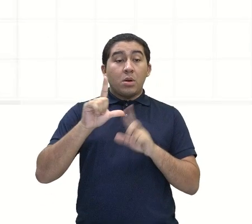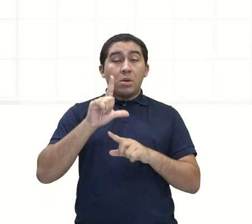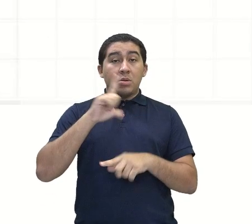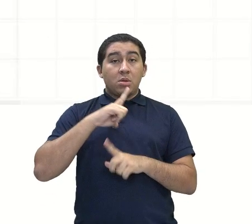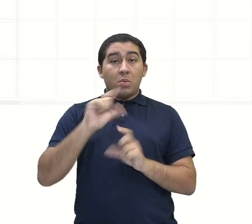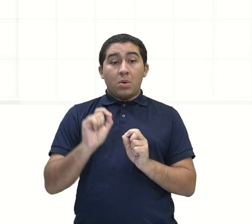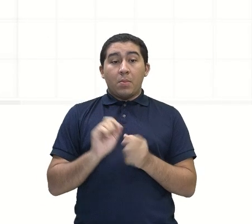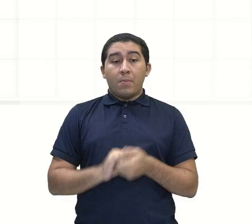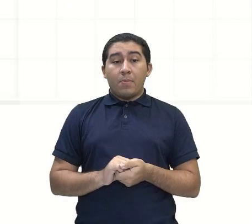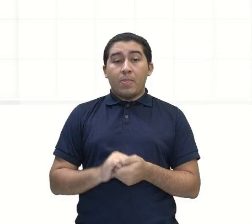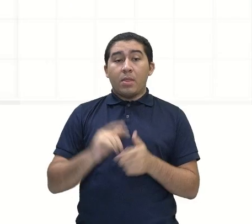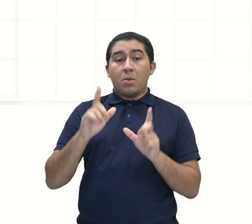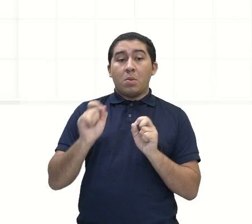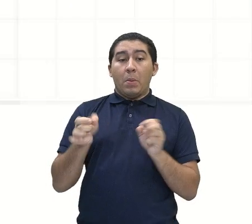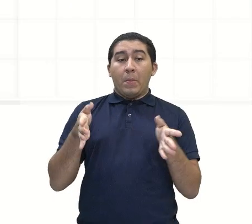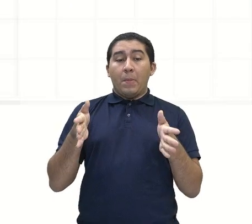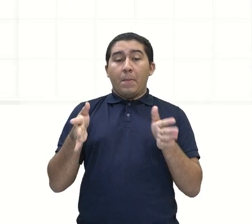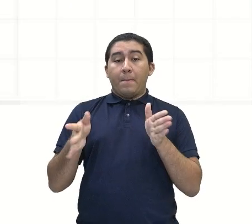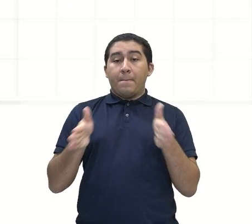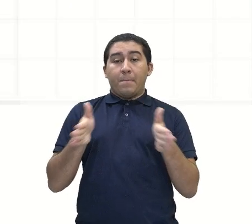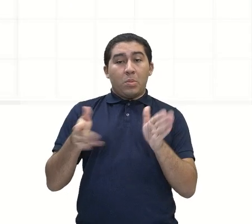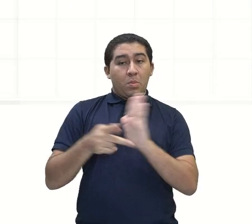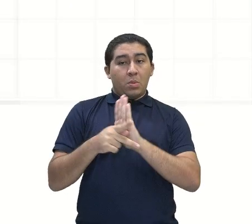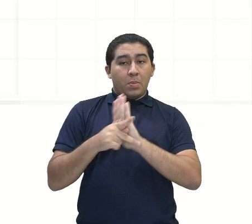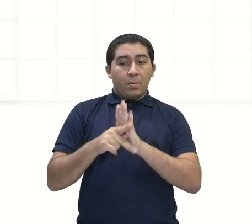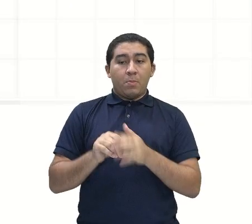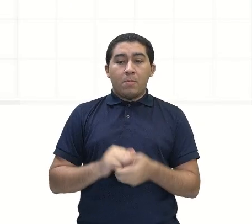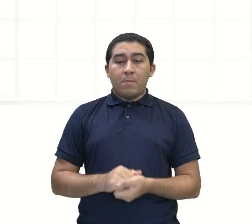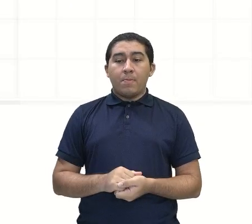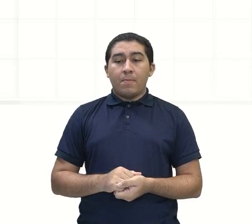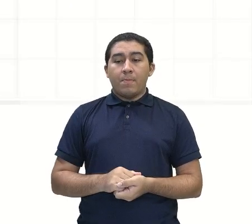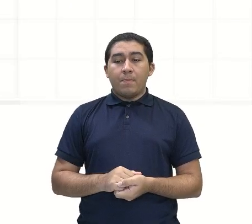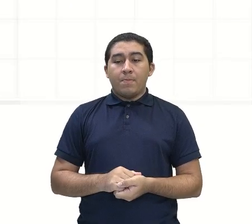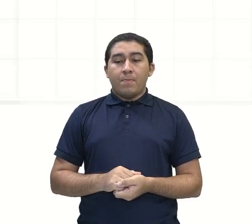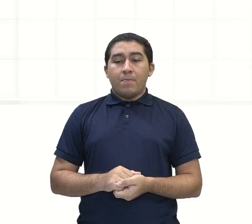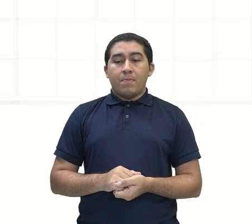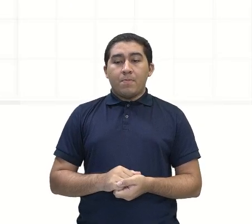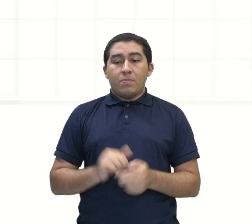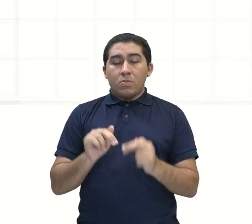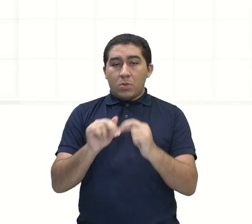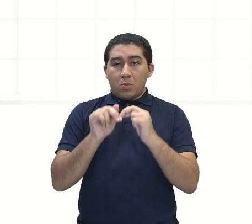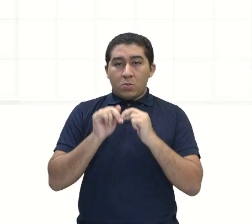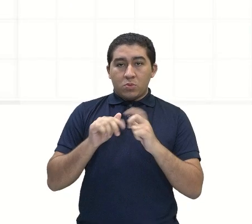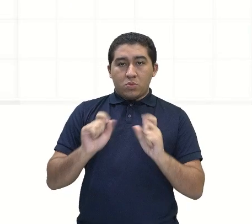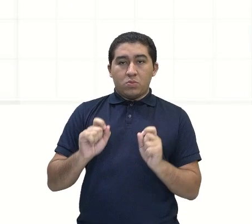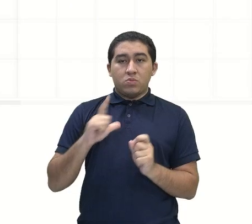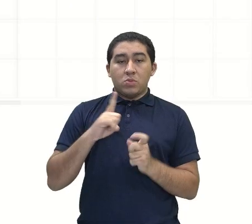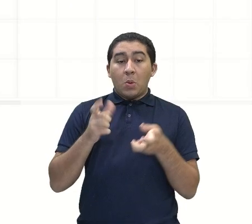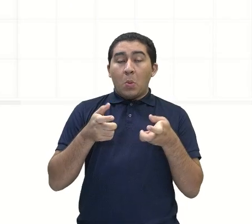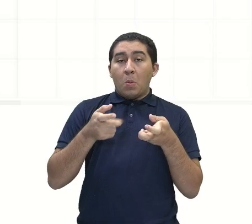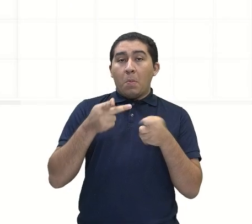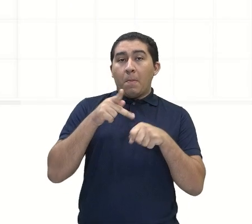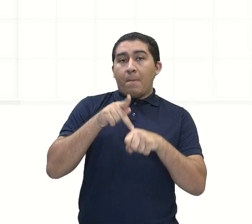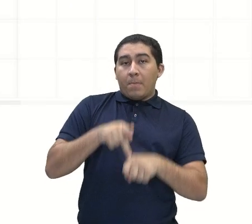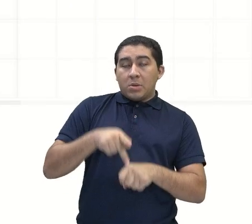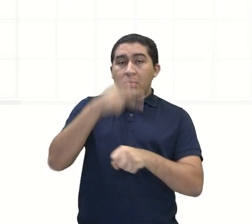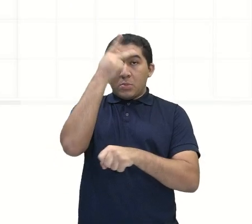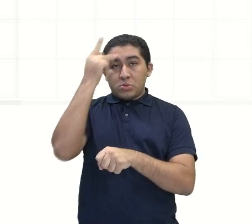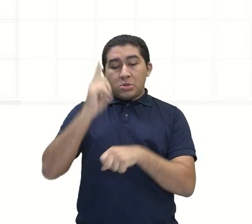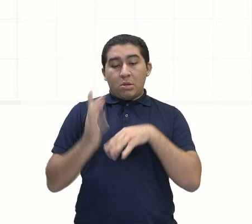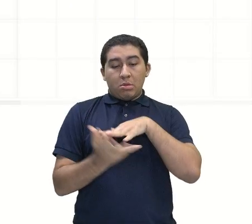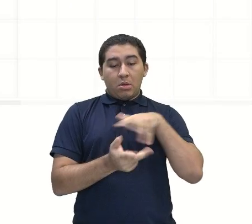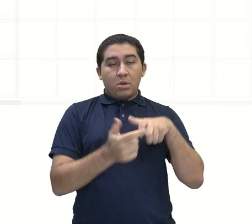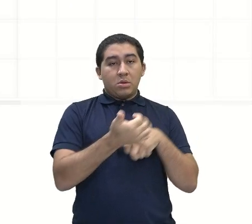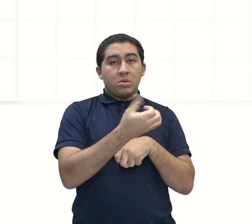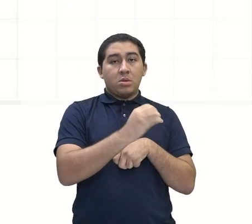fala em intervalo, tá? Ó, dessa forma o peso de uma pessoa que na Terra pesa 60